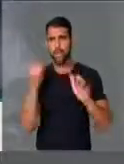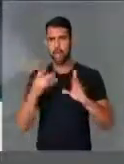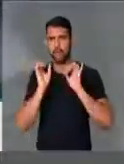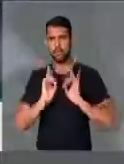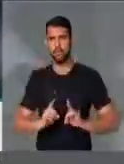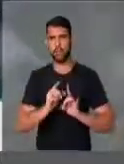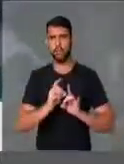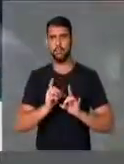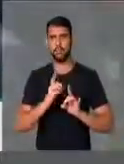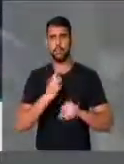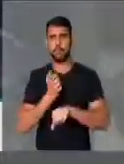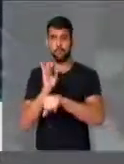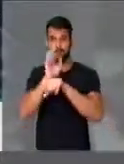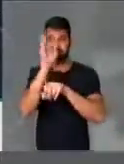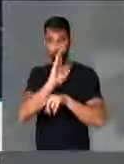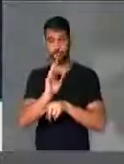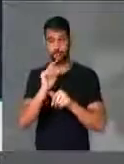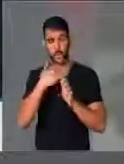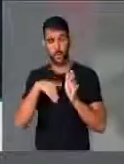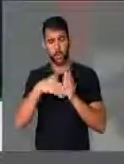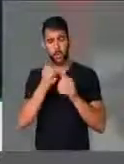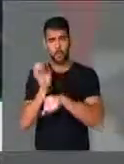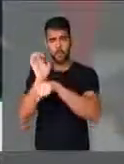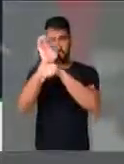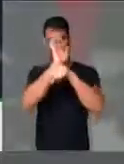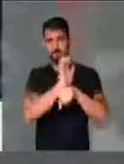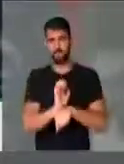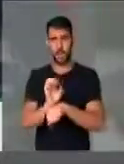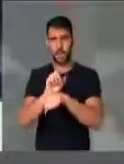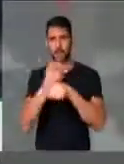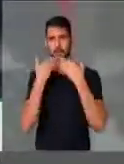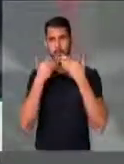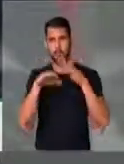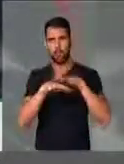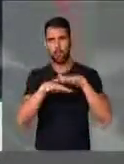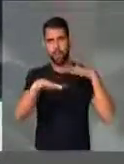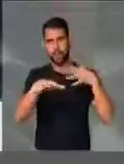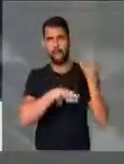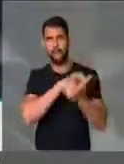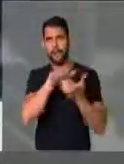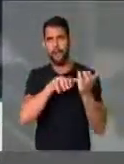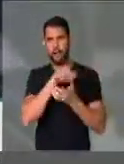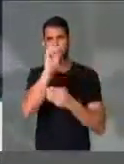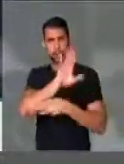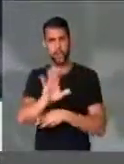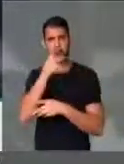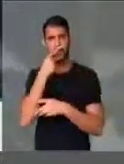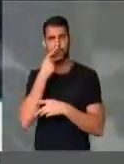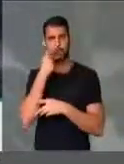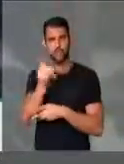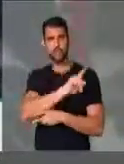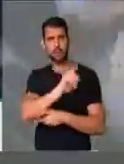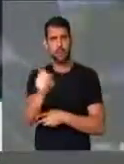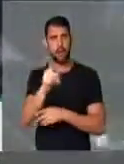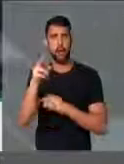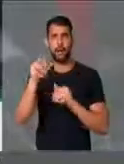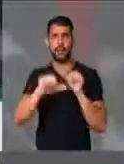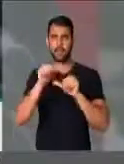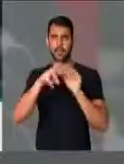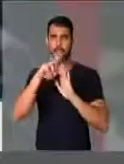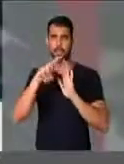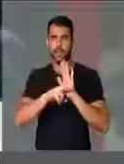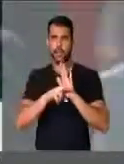Estado brasileiro. Todos os estados brasileiros se manifestando, dizendo não ao desmonte da